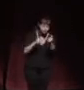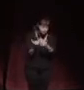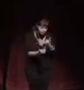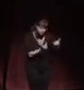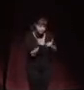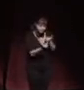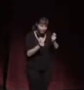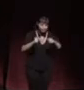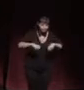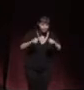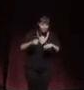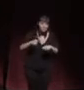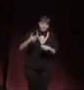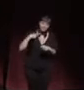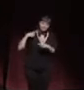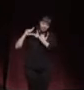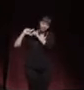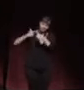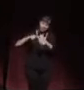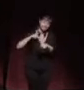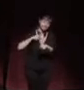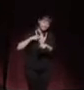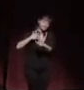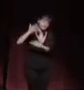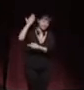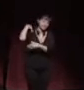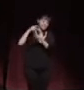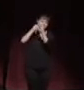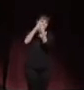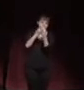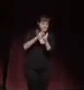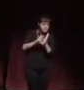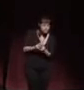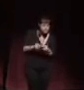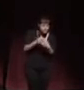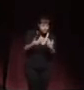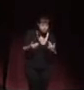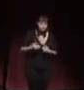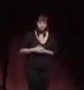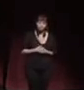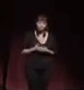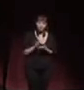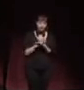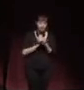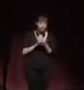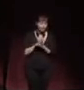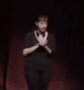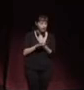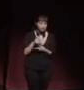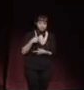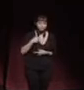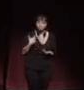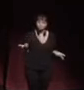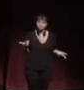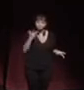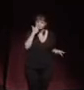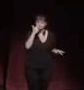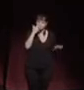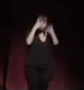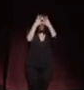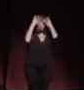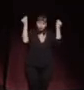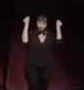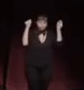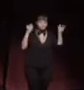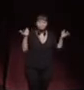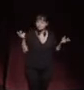os povos ali faziam trabalhos com fios. E não vinha nada, ninguém lembrava nada,